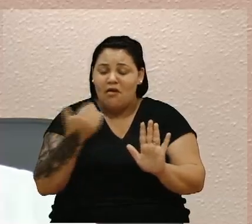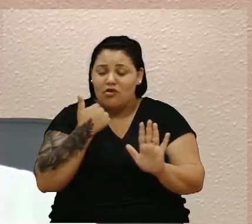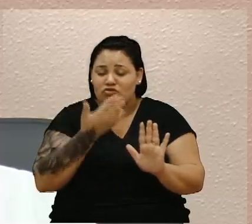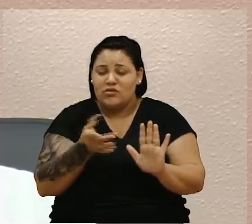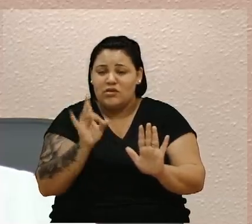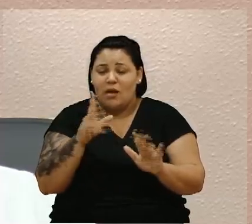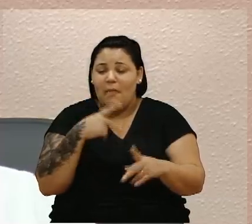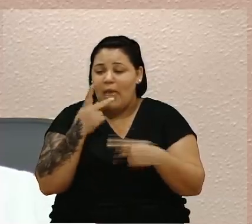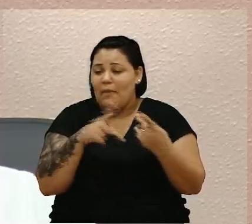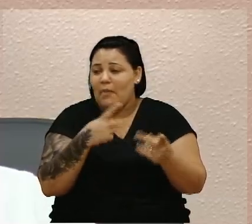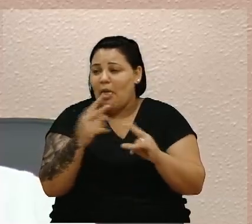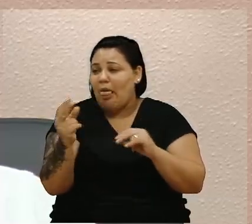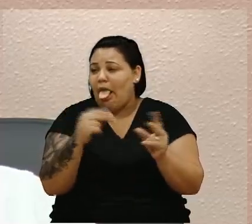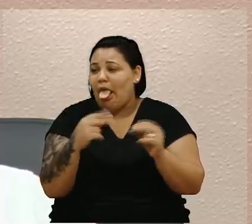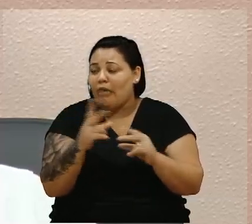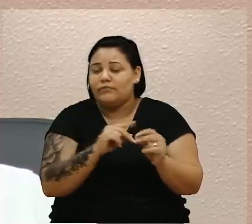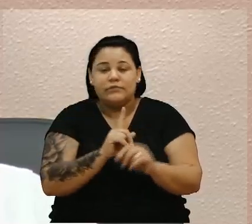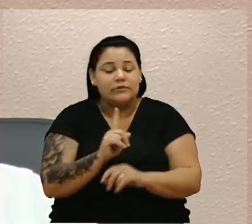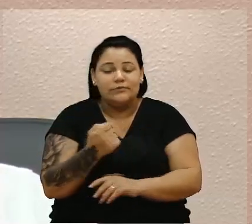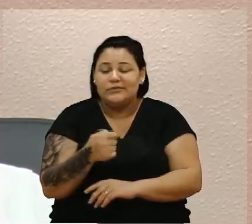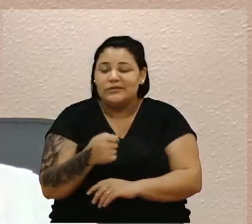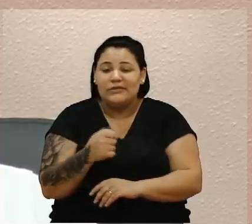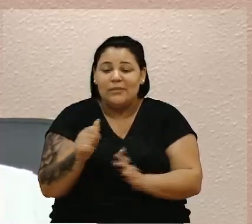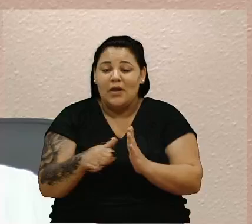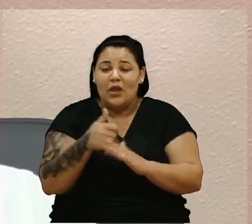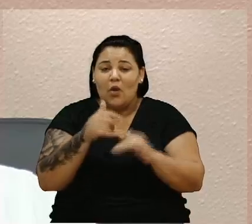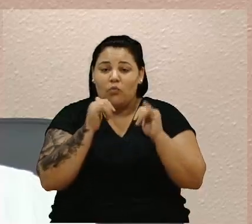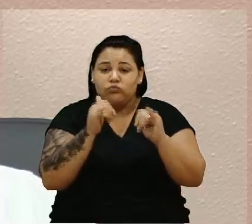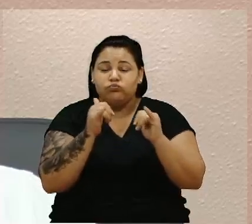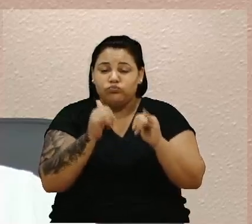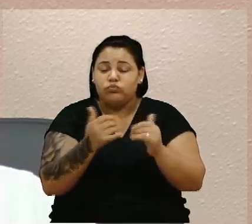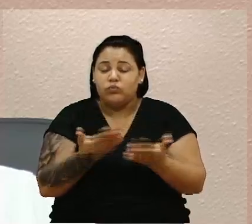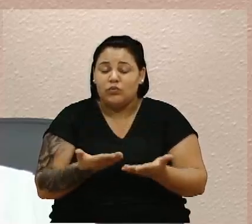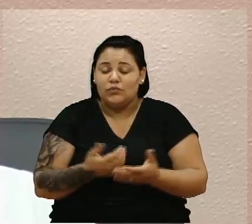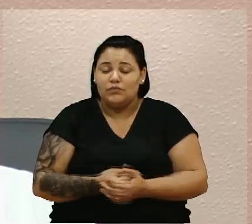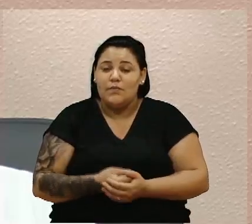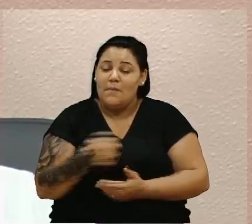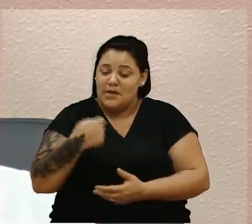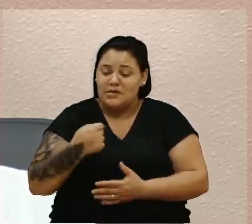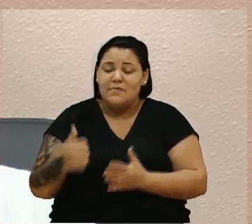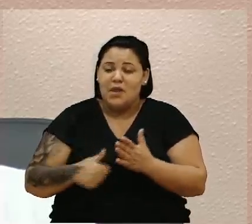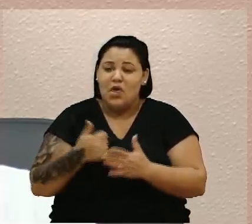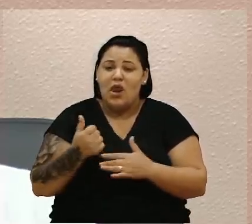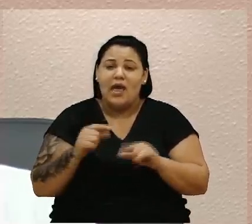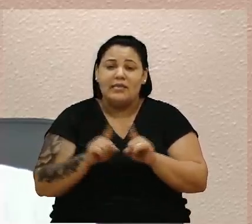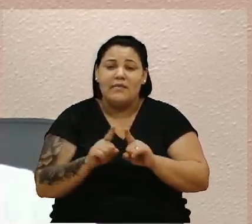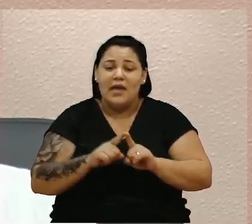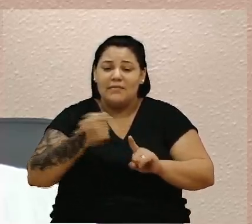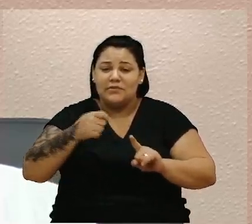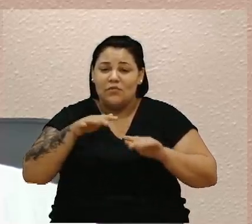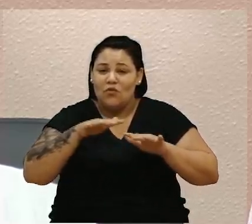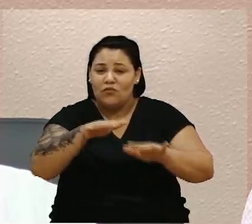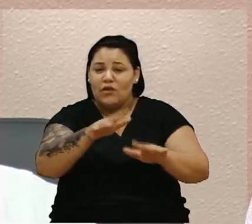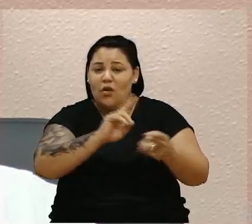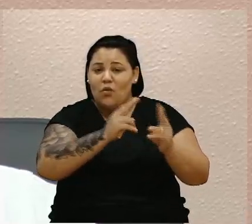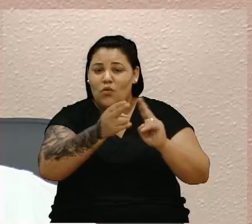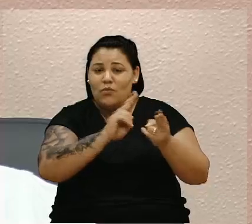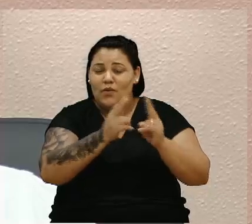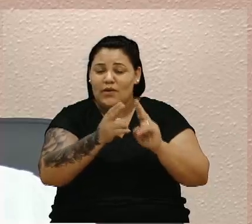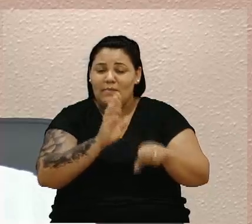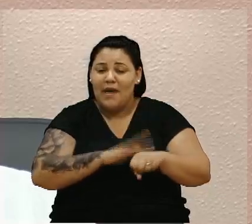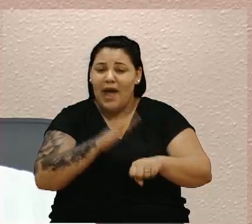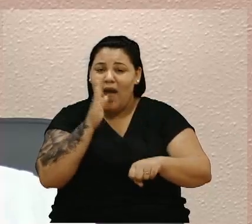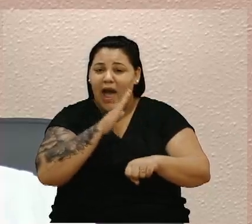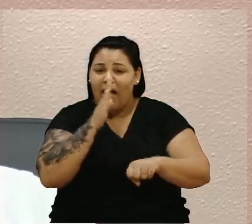precisamos melhorar o transporte público na questão de estações de transbordos. Isso a gente precisa fazer. Questão de mobilidade urbana para acelerar